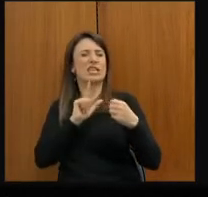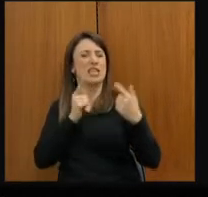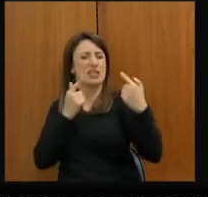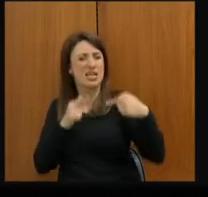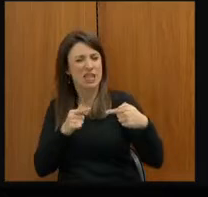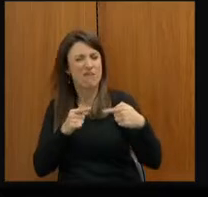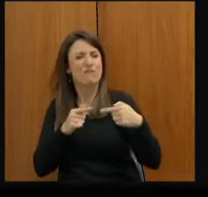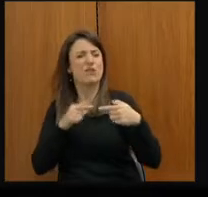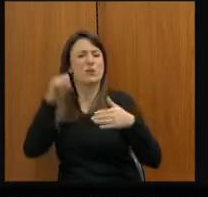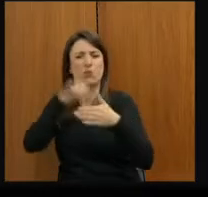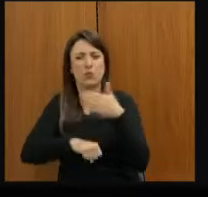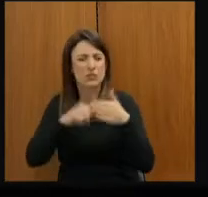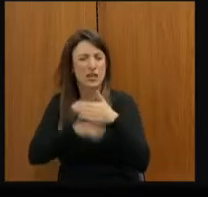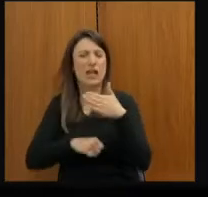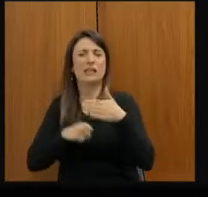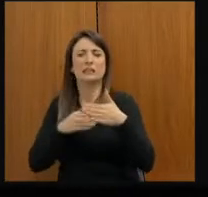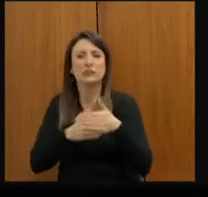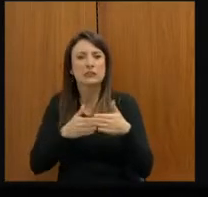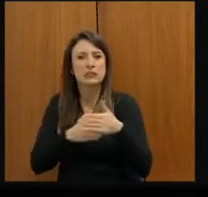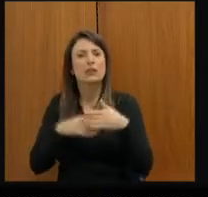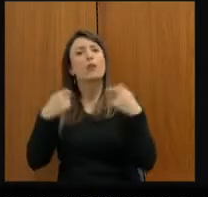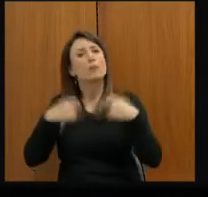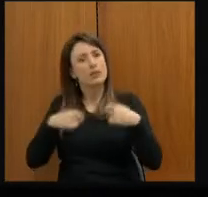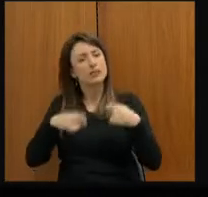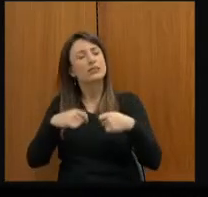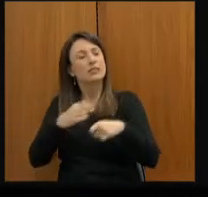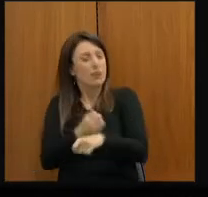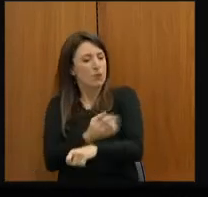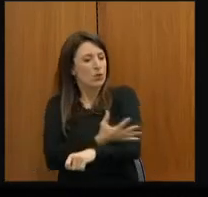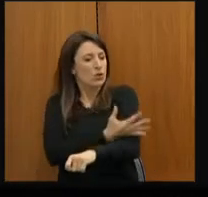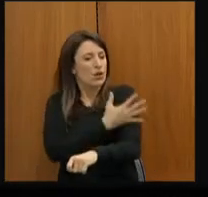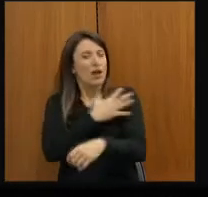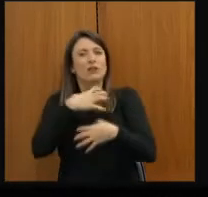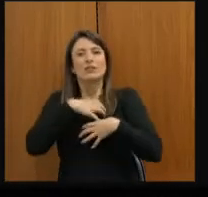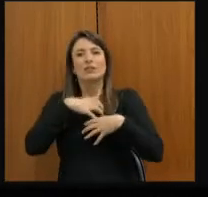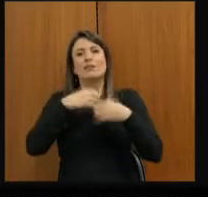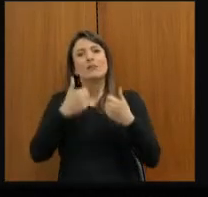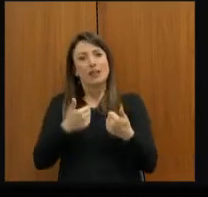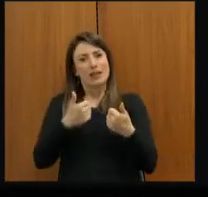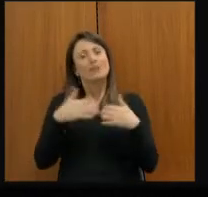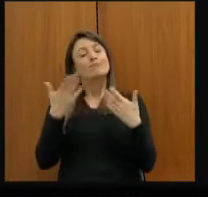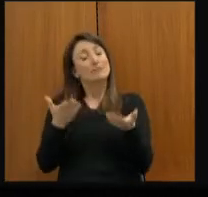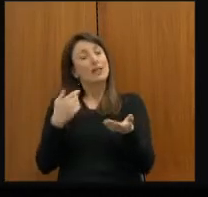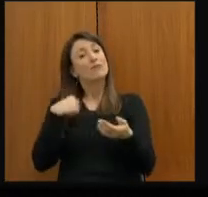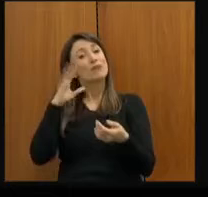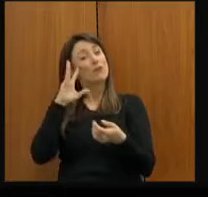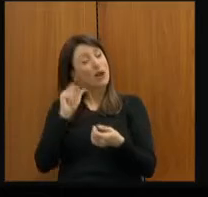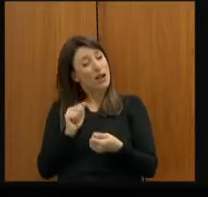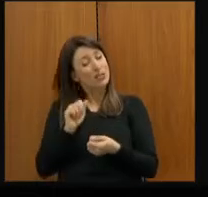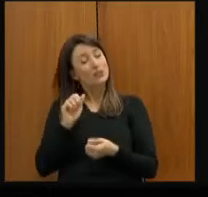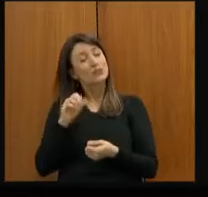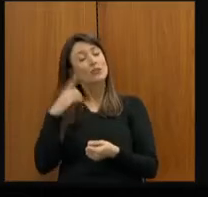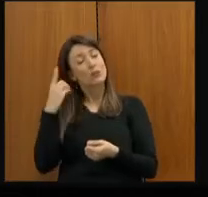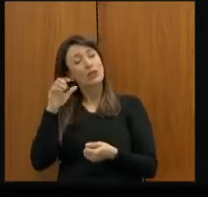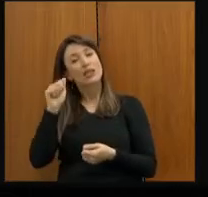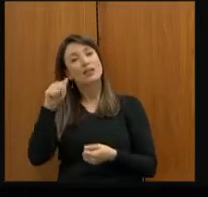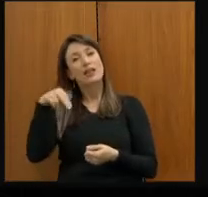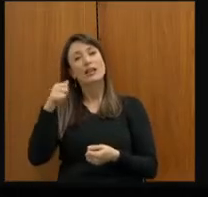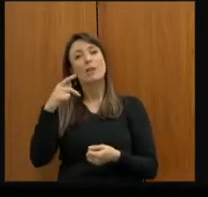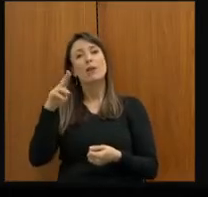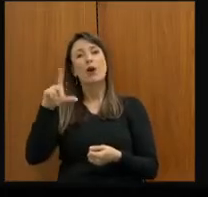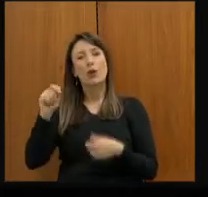emocional também é importante nós temos se detectar eu acho deputada Ana Paula um diagnóstico bem mais